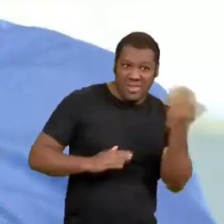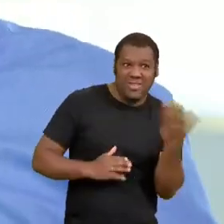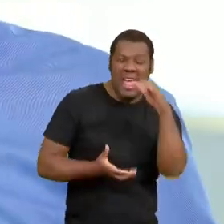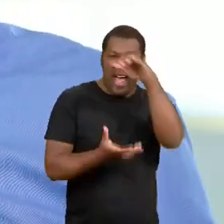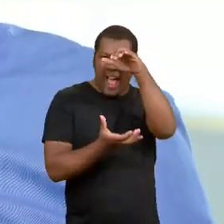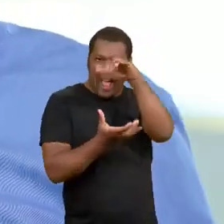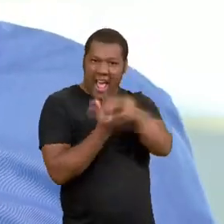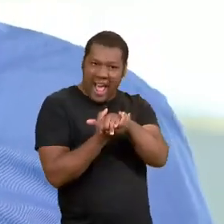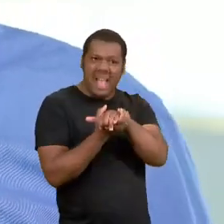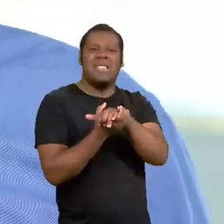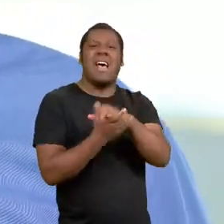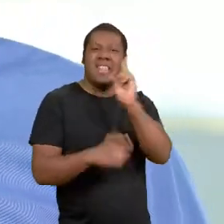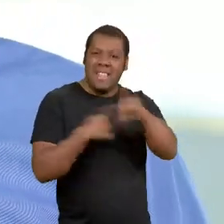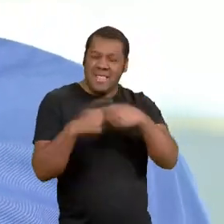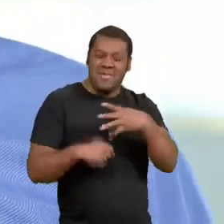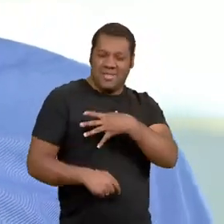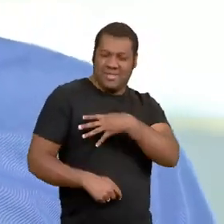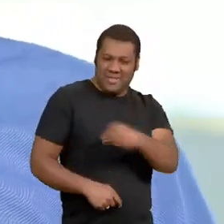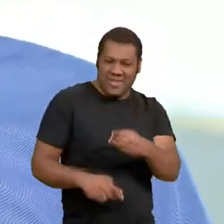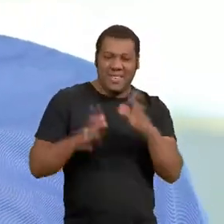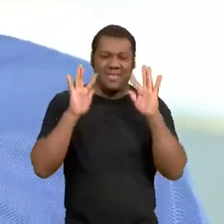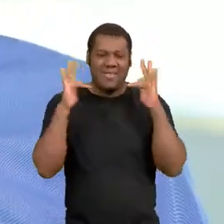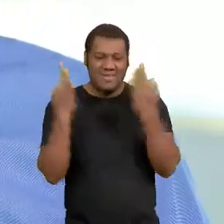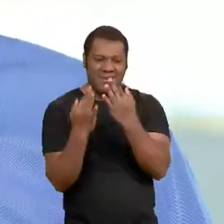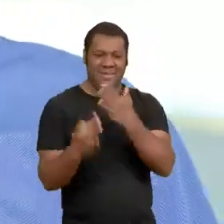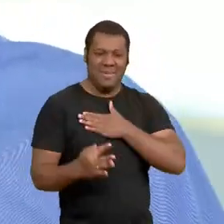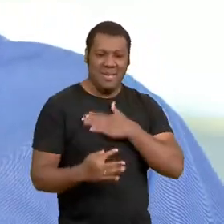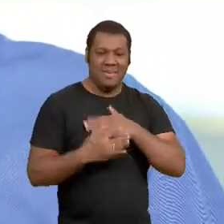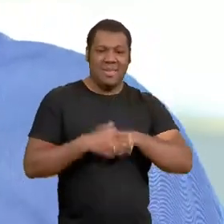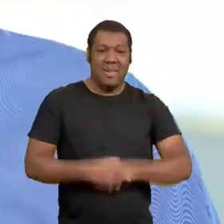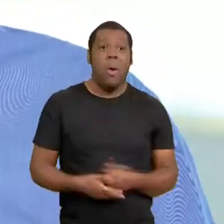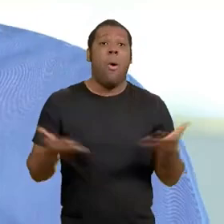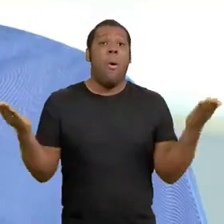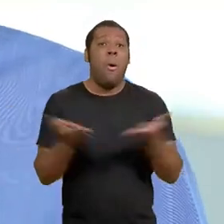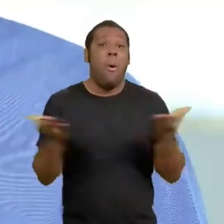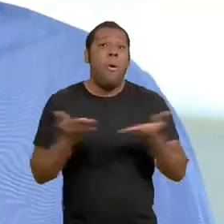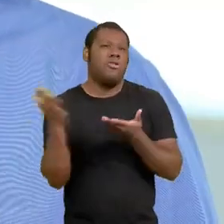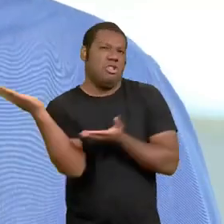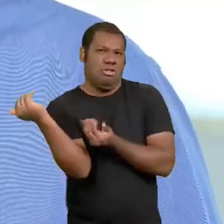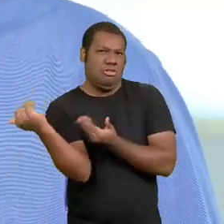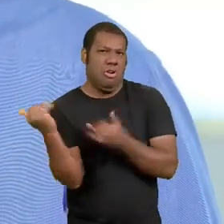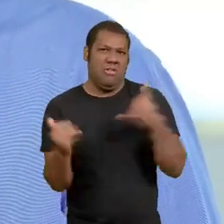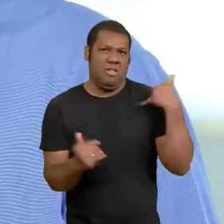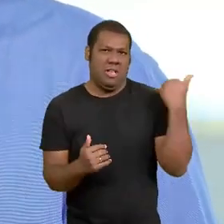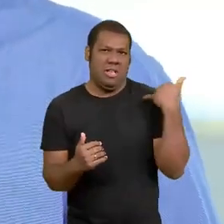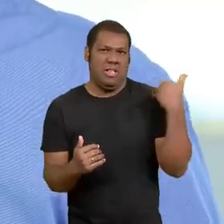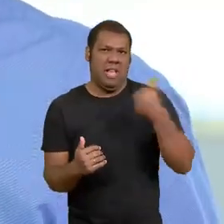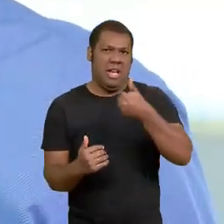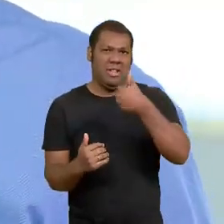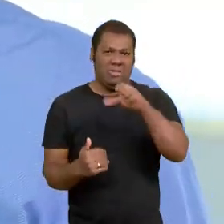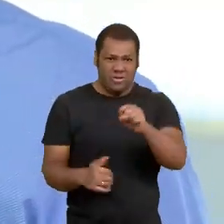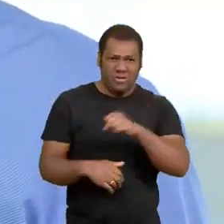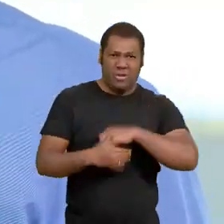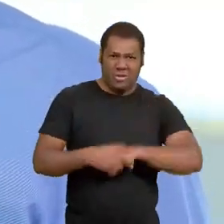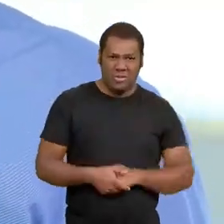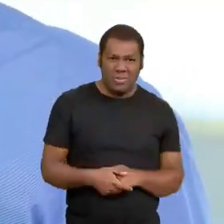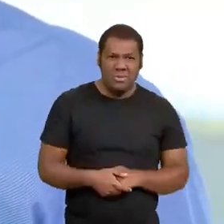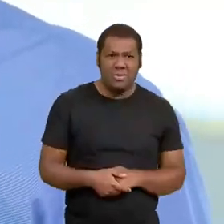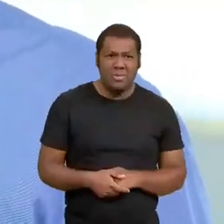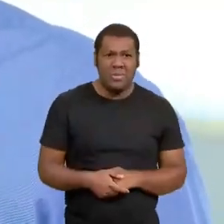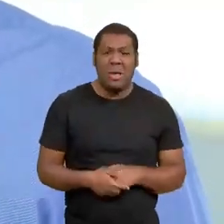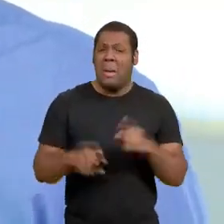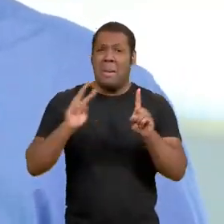meu sonho. A felicidade estava ali. Hoje, a meninada com 18 anos, com mais estudo do que eu tinha, eles não têm perspectiva de